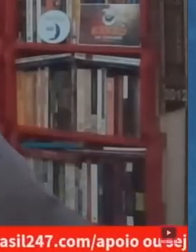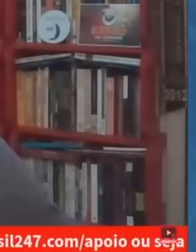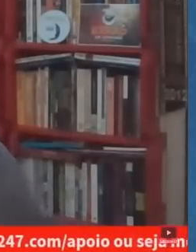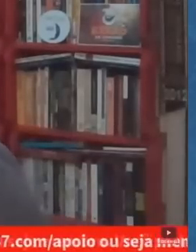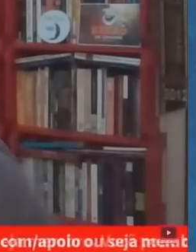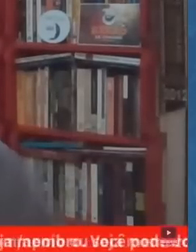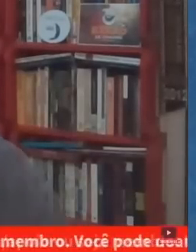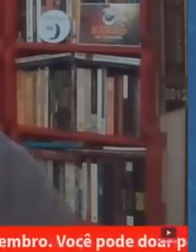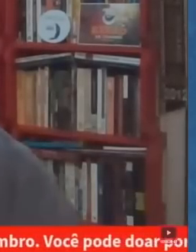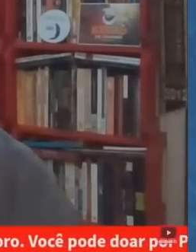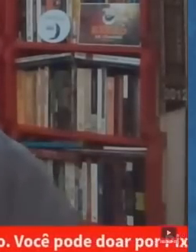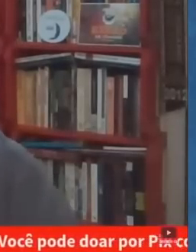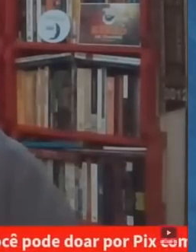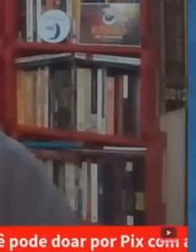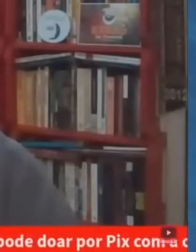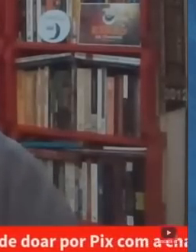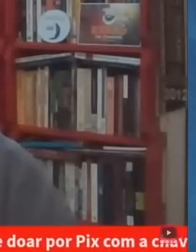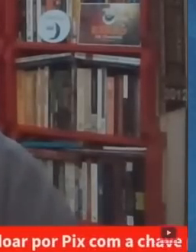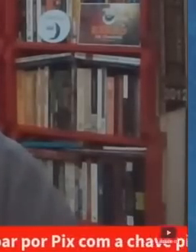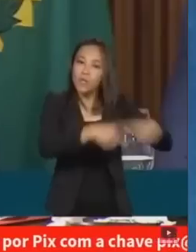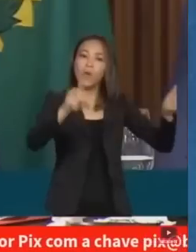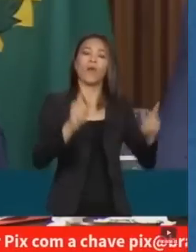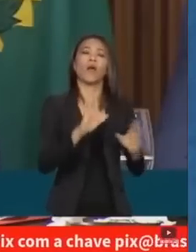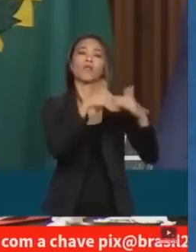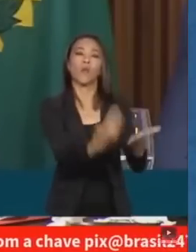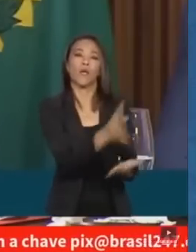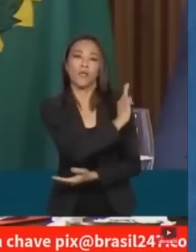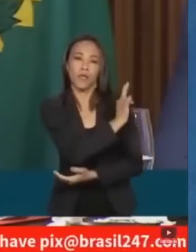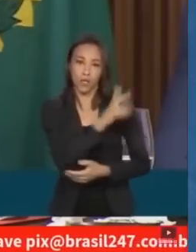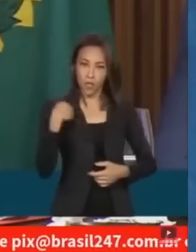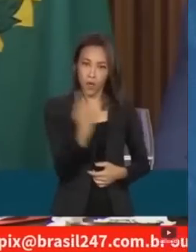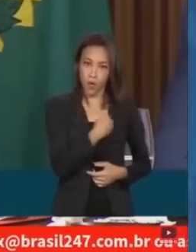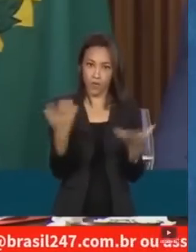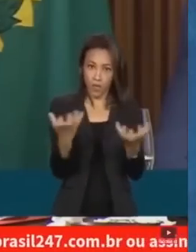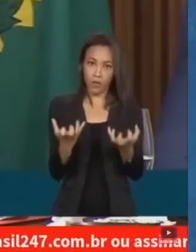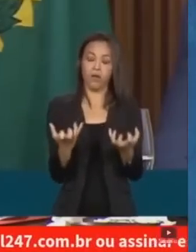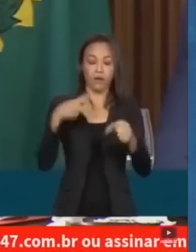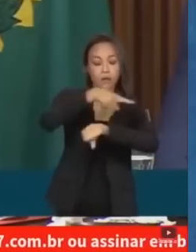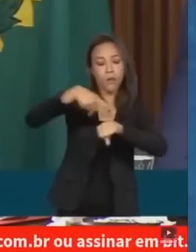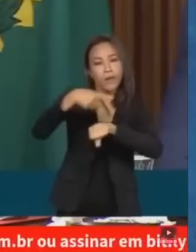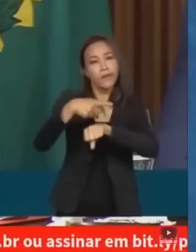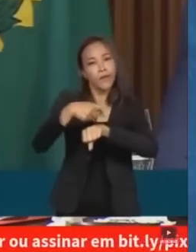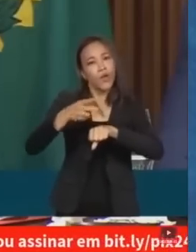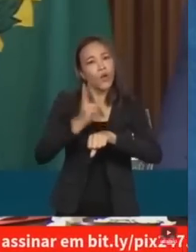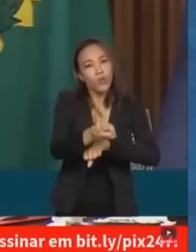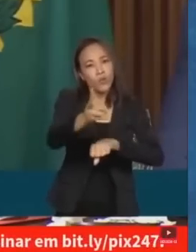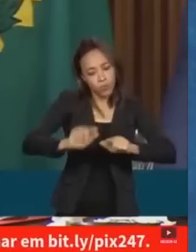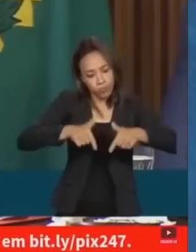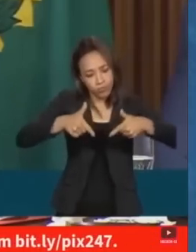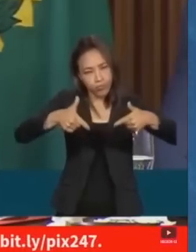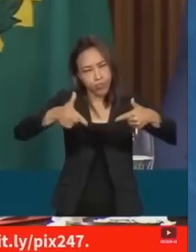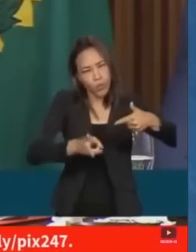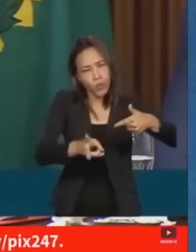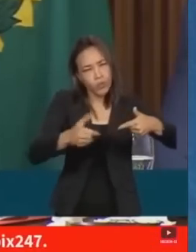o Lula elogiou muito, mas vamos acompanhar o trecho que nós temos aqui. Nós temos que colocar esse país em funcionamento.